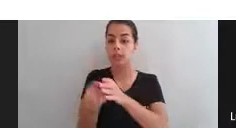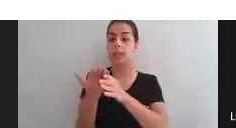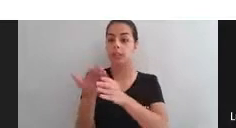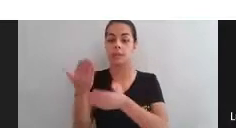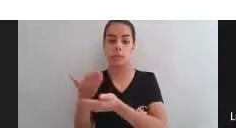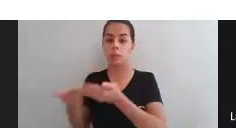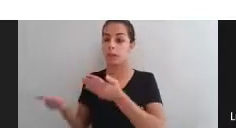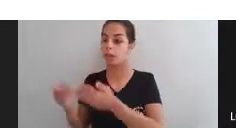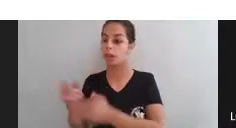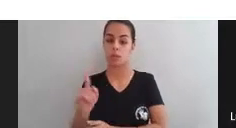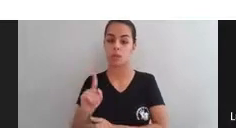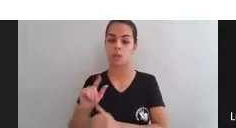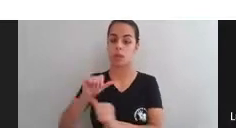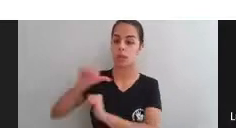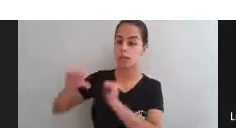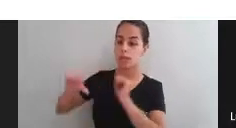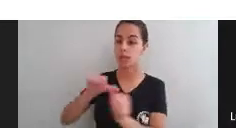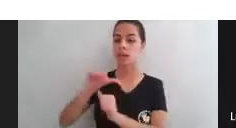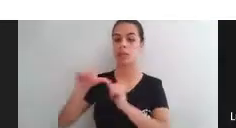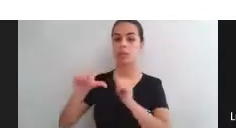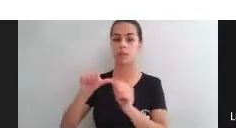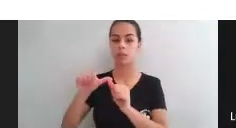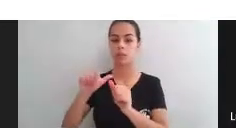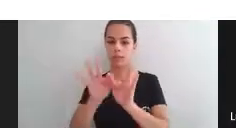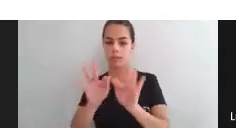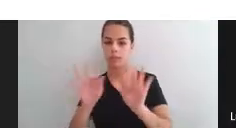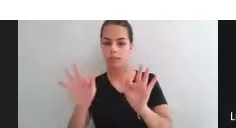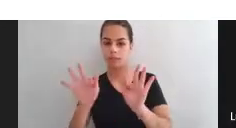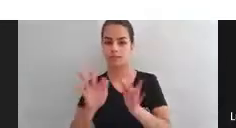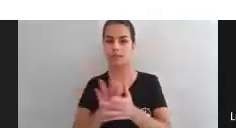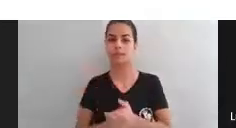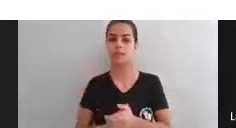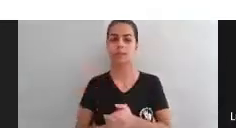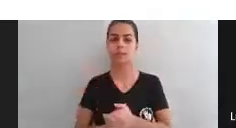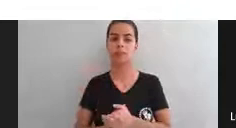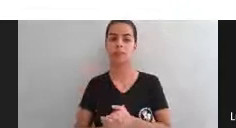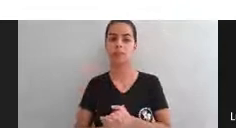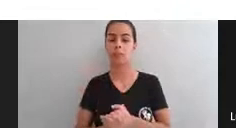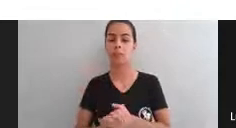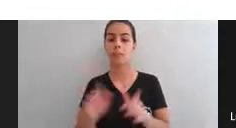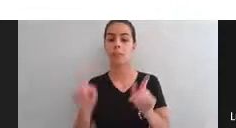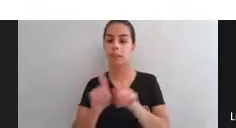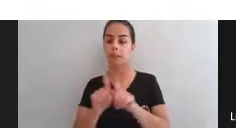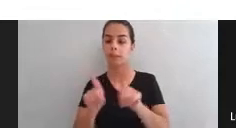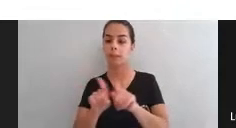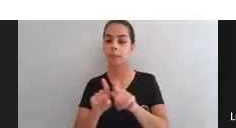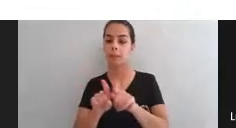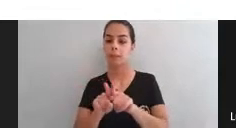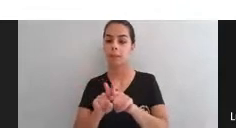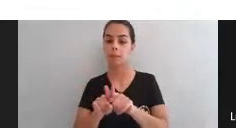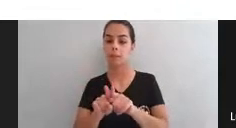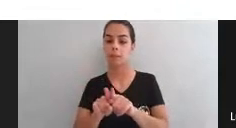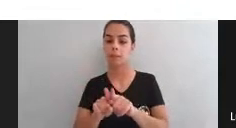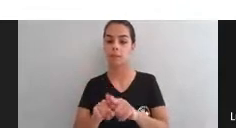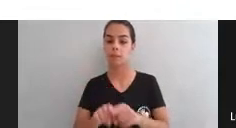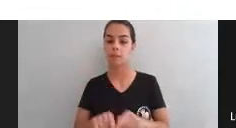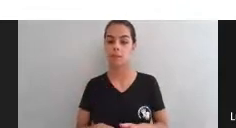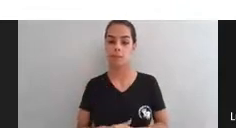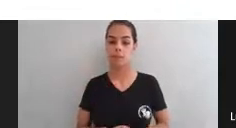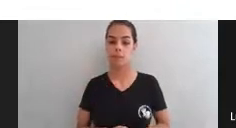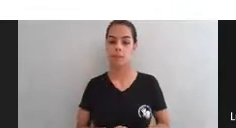perde, ela se transforma, né? Da mesma forma como, à